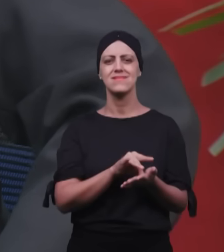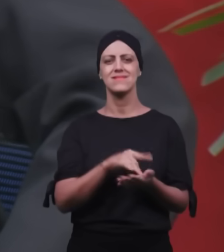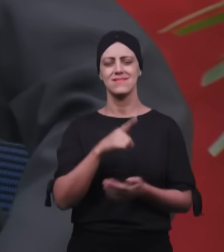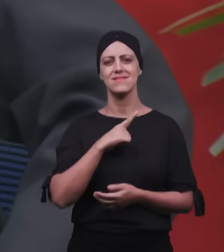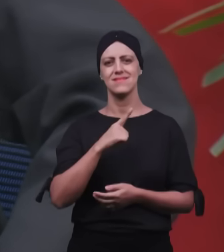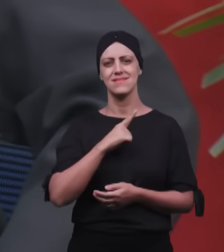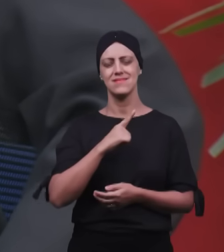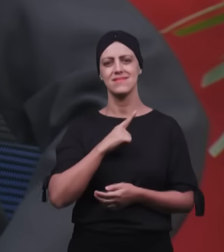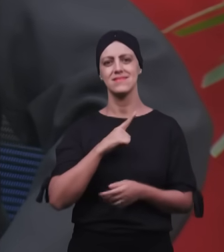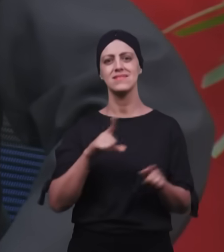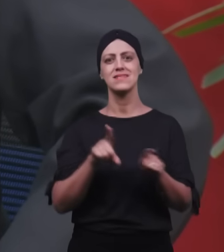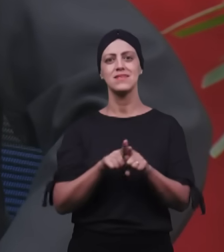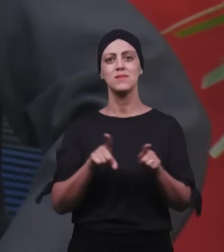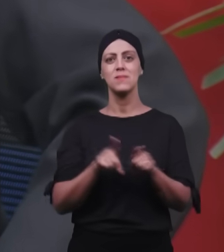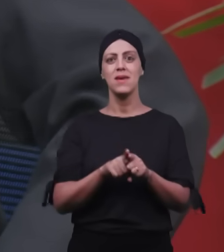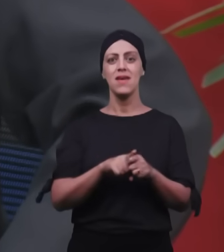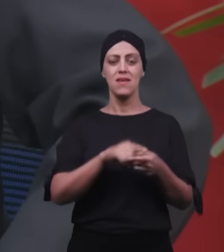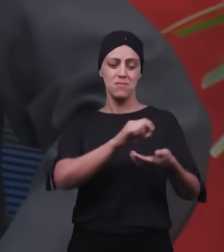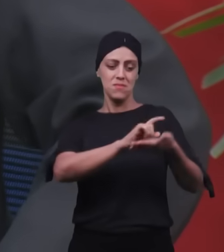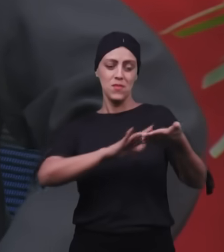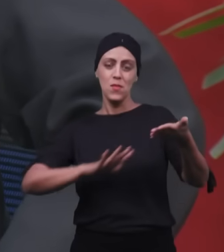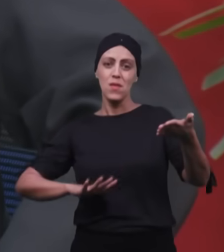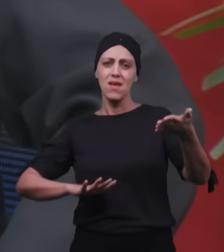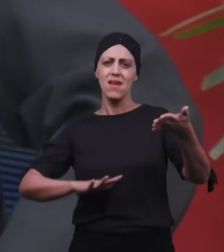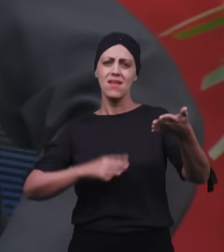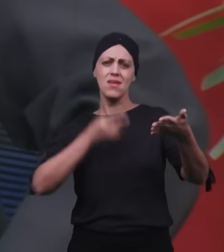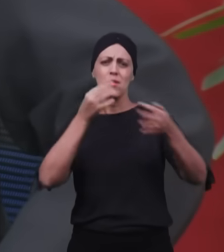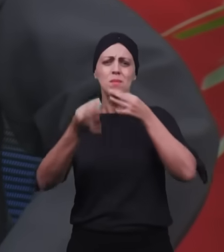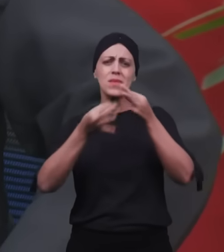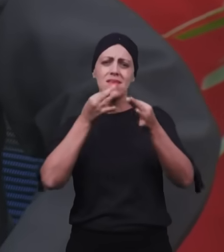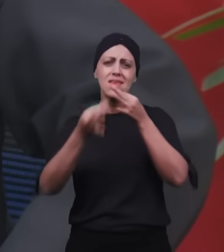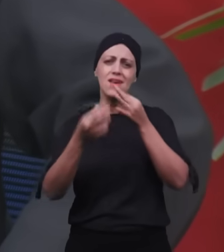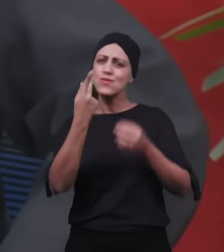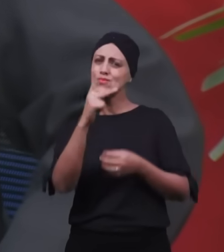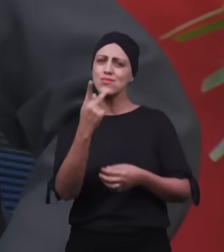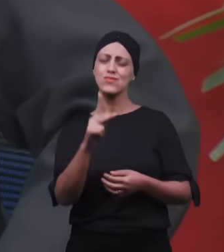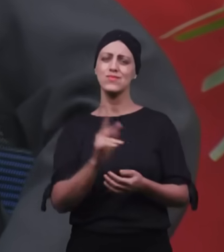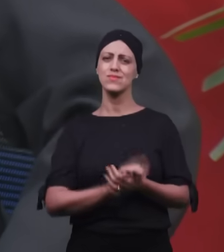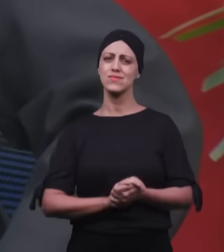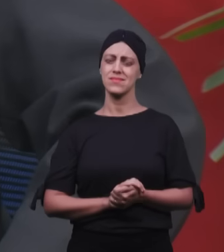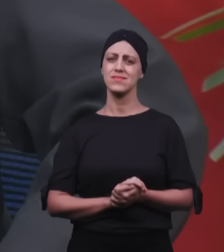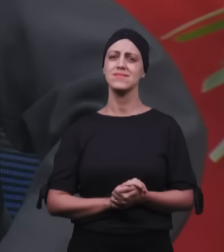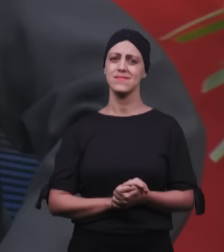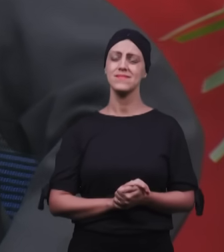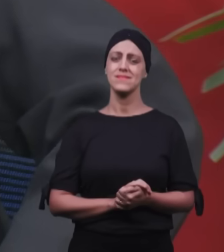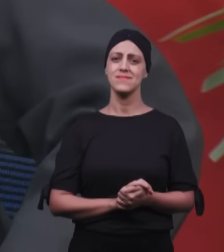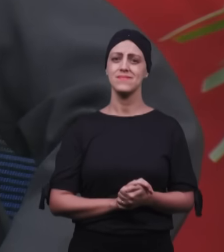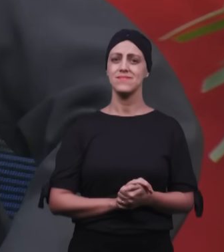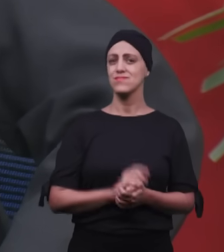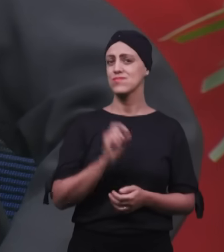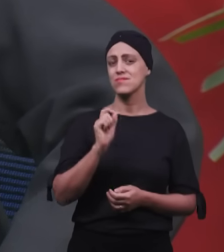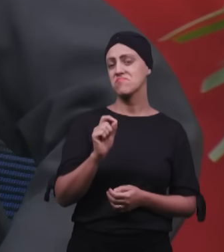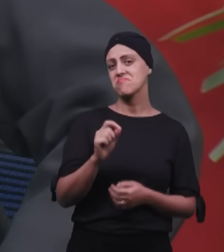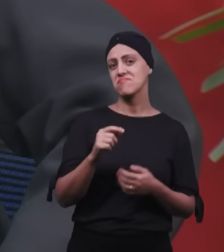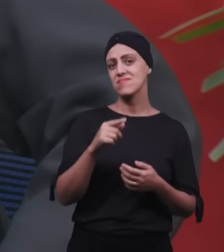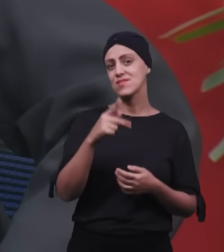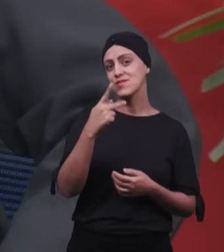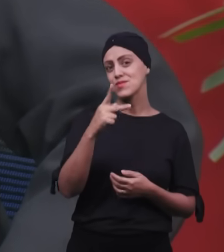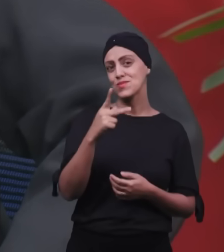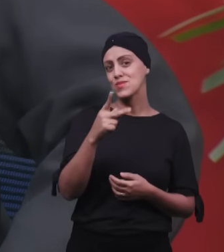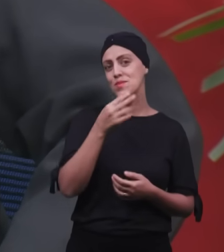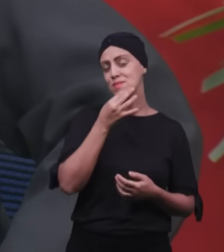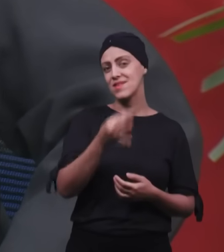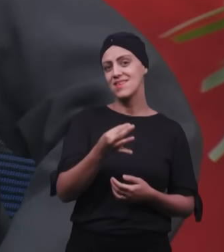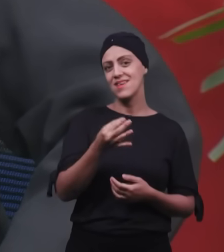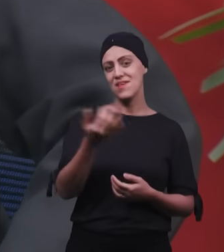oferece também faça comentário aqui dê sugestões é aquilo que interessar